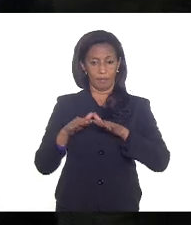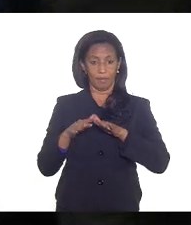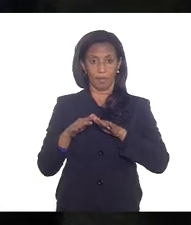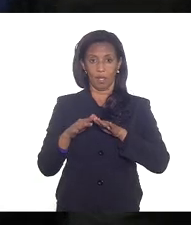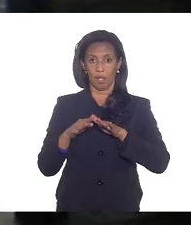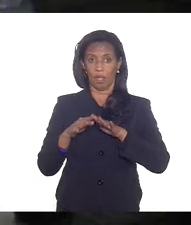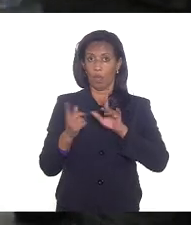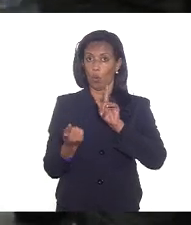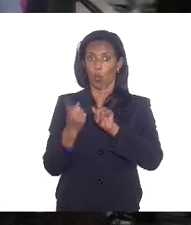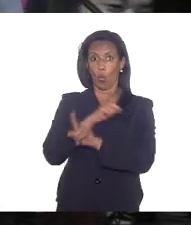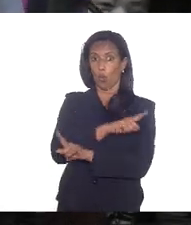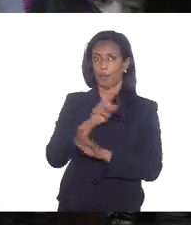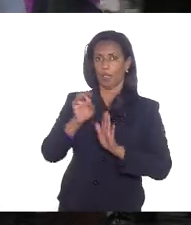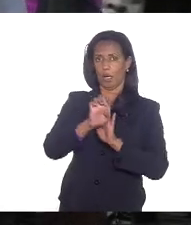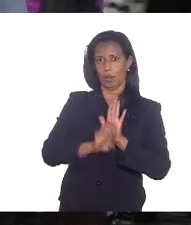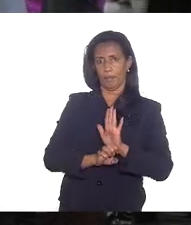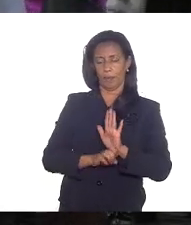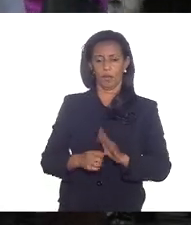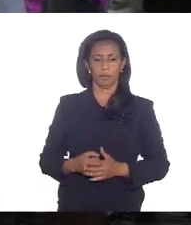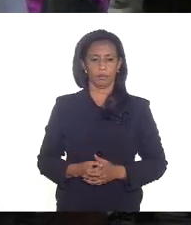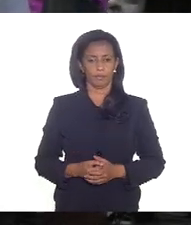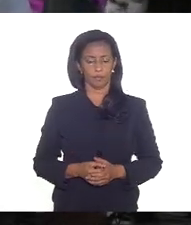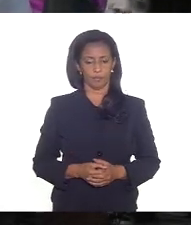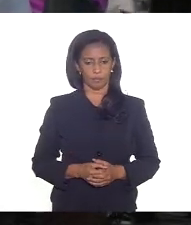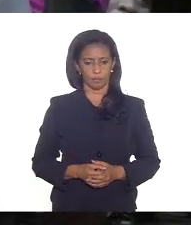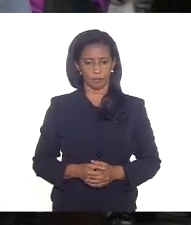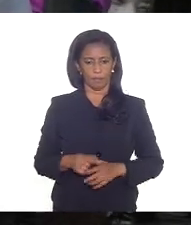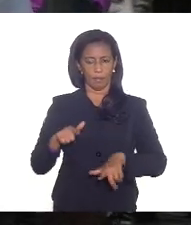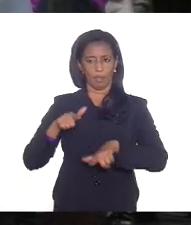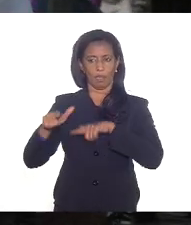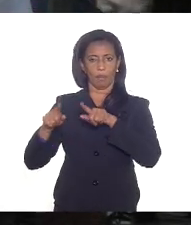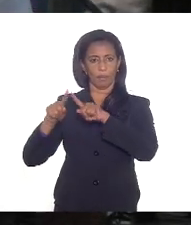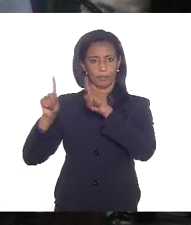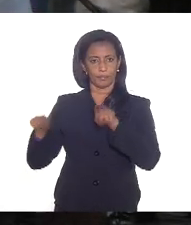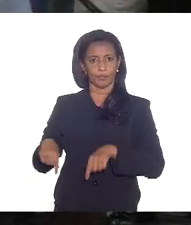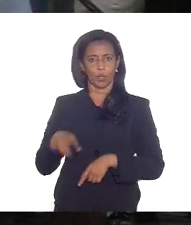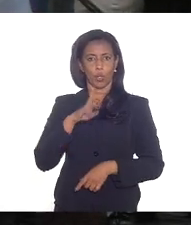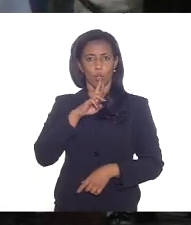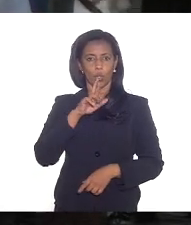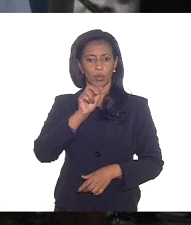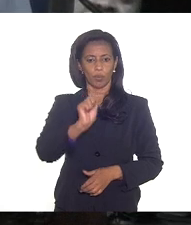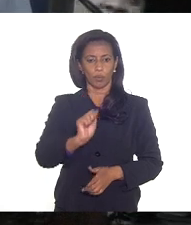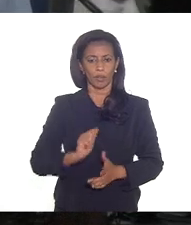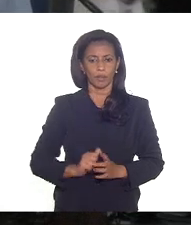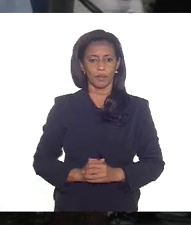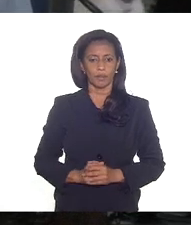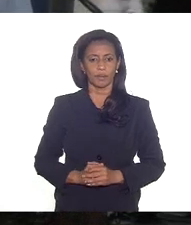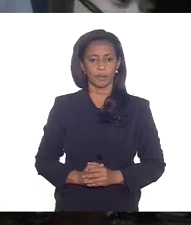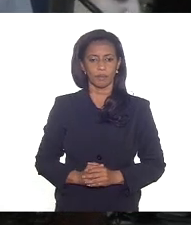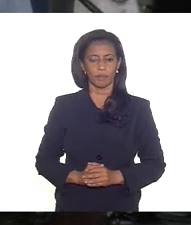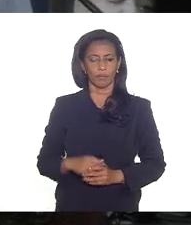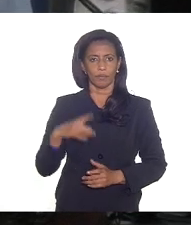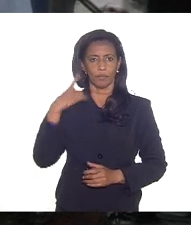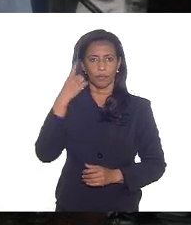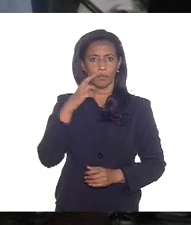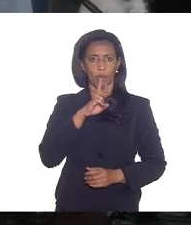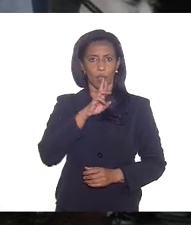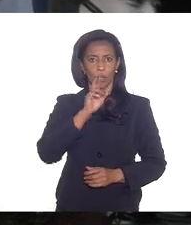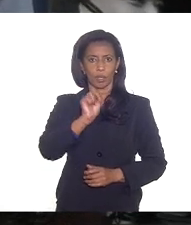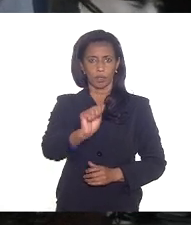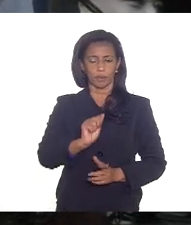aparecer encontrar a emenda Ok pela comissão de servidores públicos Deputado Rodrigo Amorim o deputado